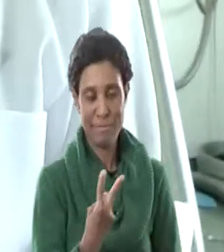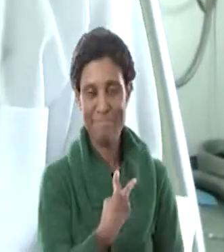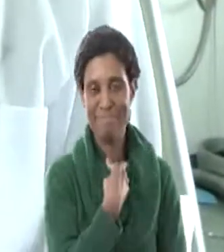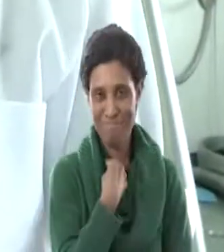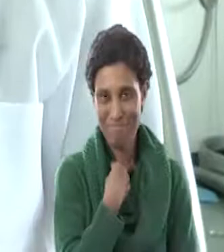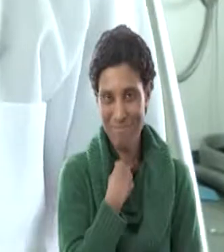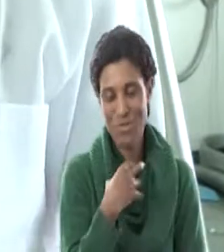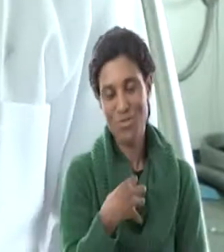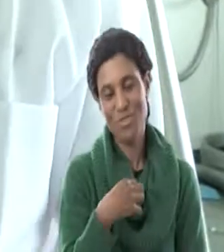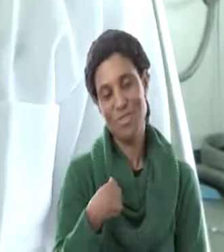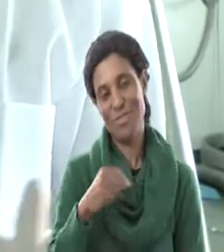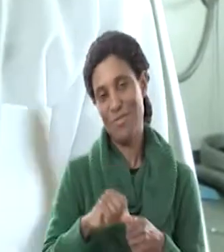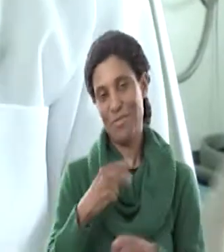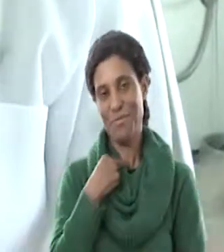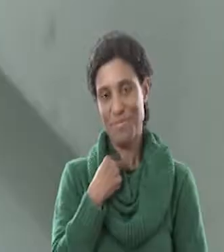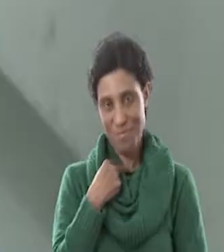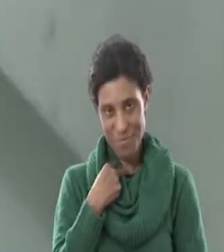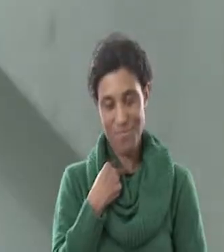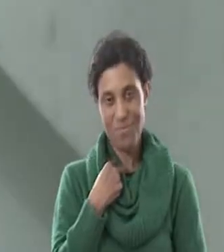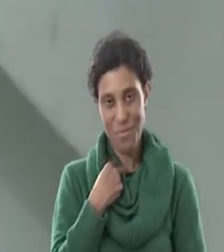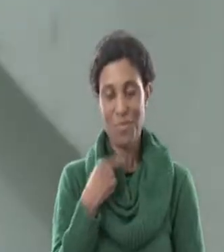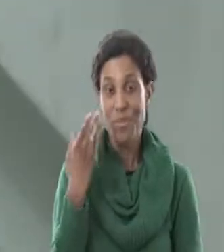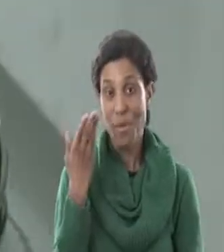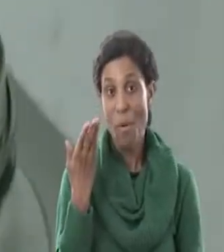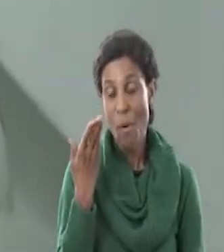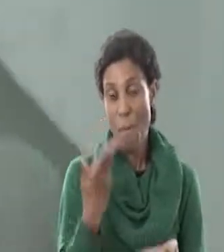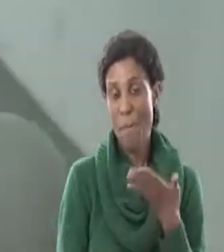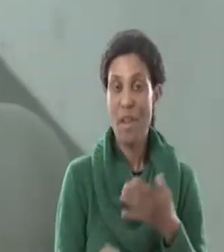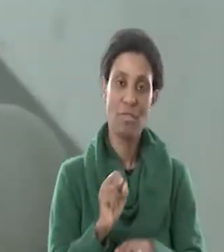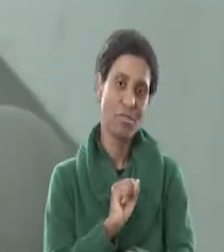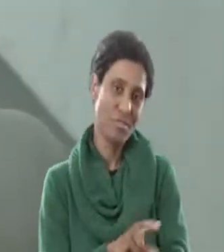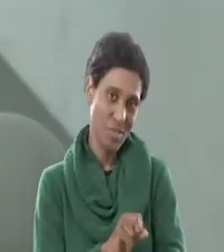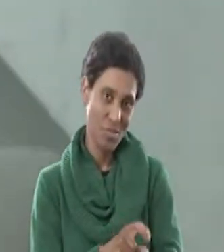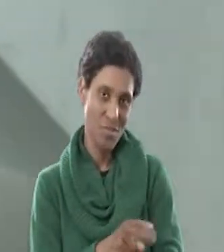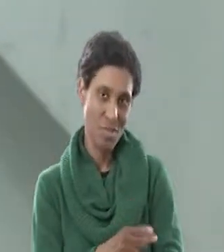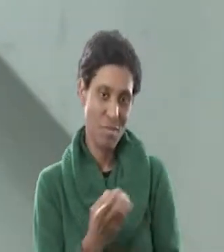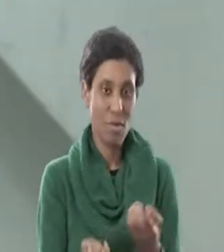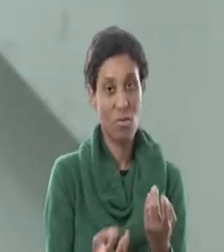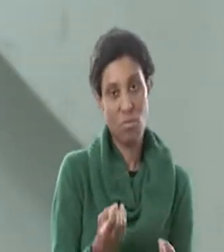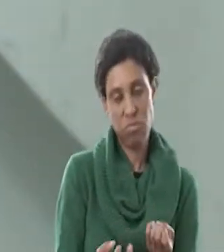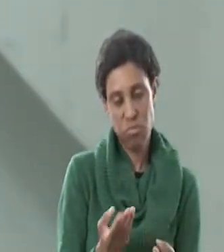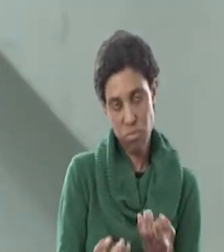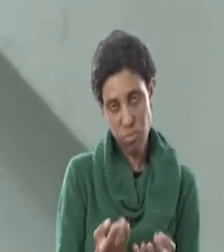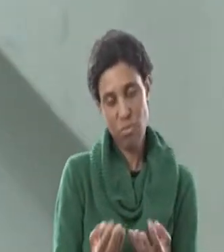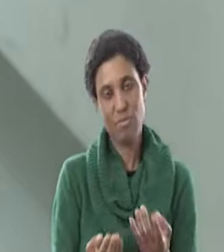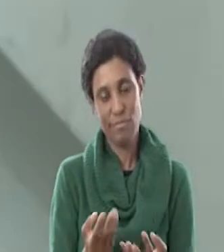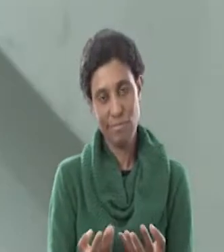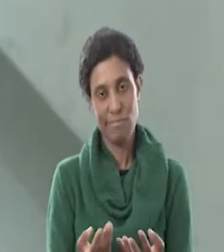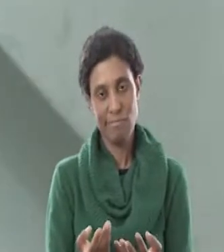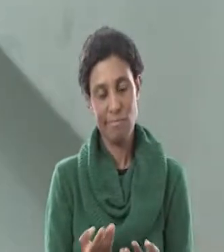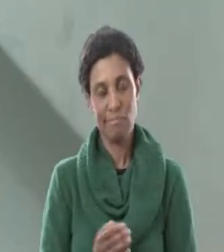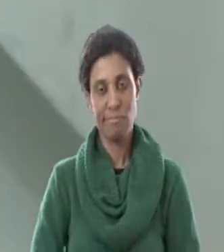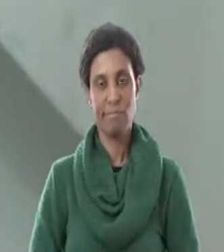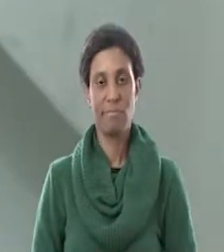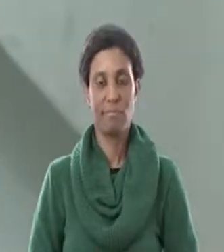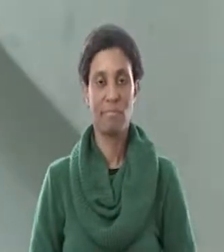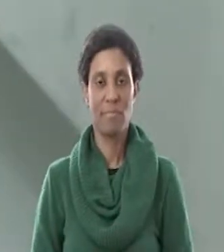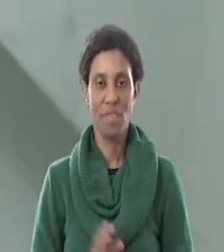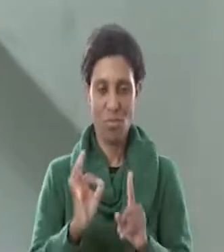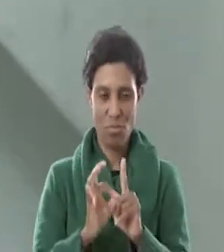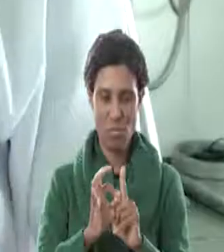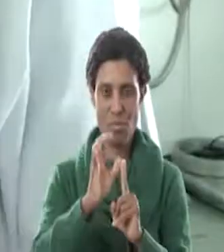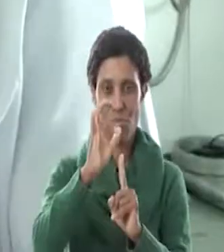precisaria resfriar rapidamente, coisa que eu hoje aqui não tem. Perderia as propriedades se eu deixasse ele aquecer por muito tempo a uma temperatura